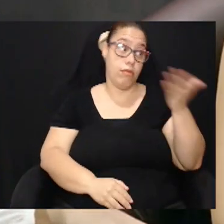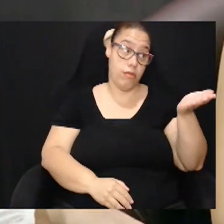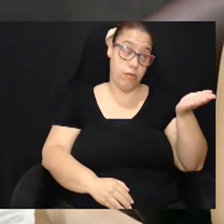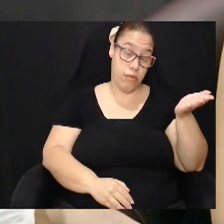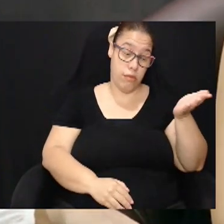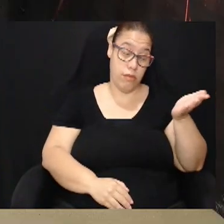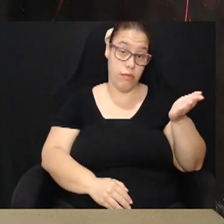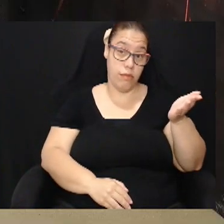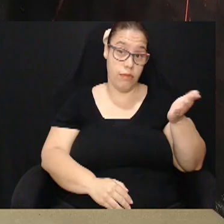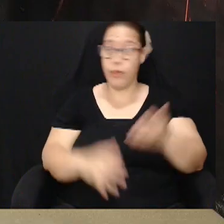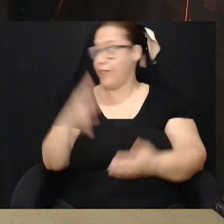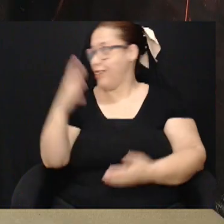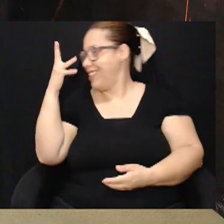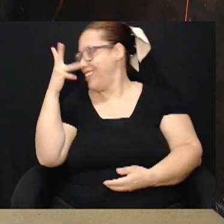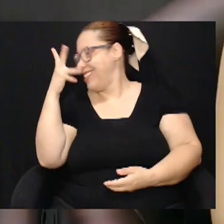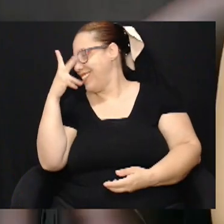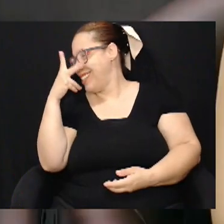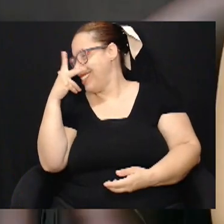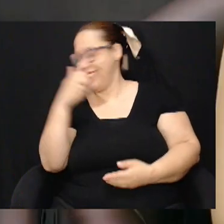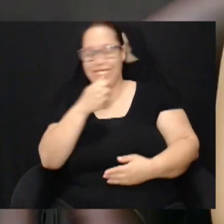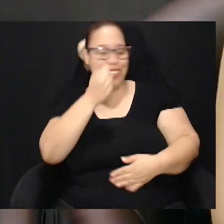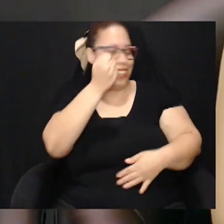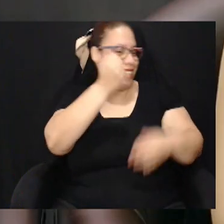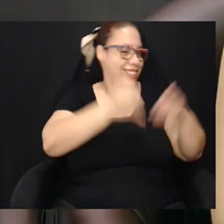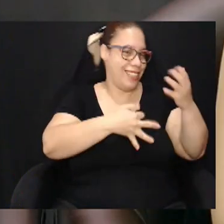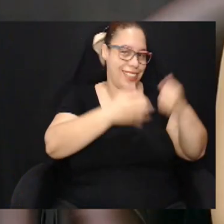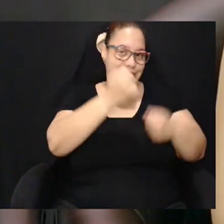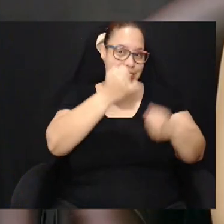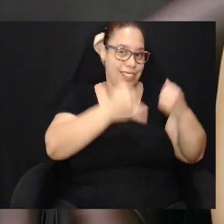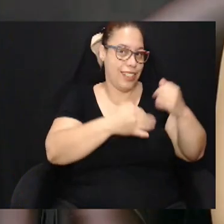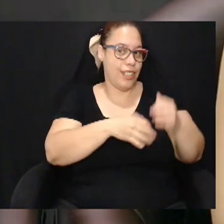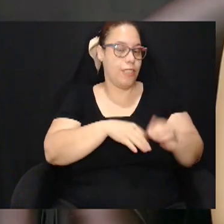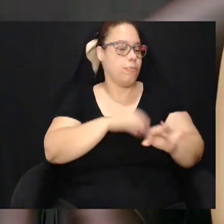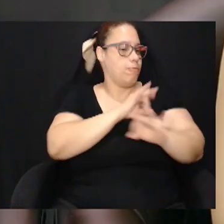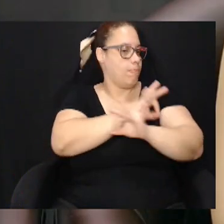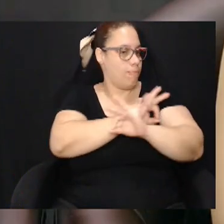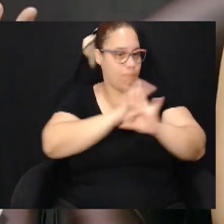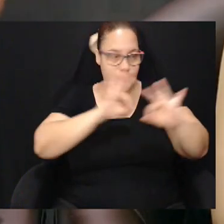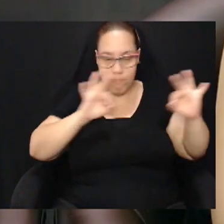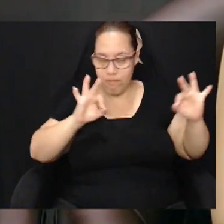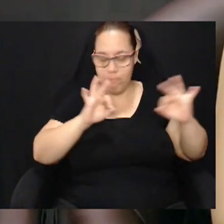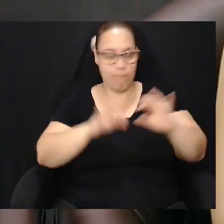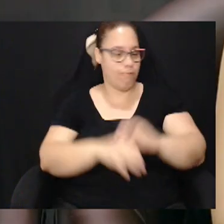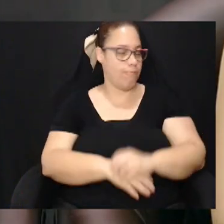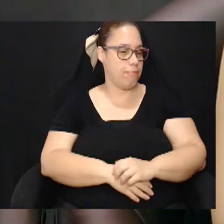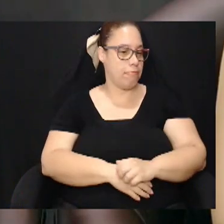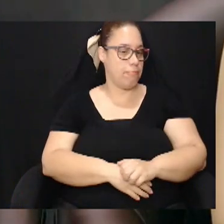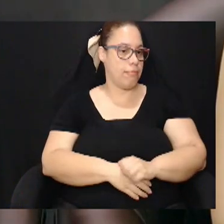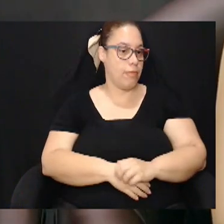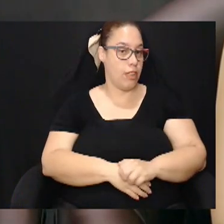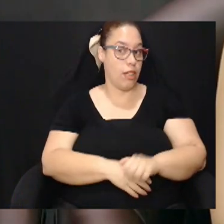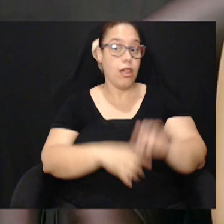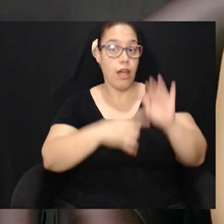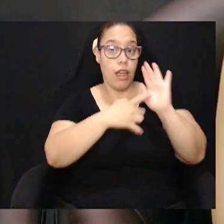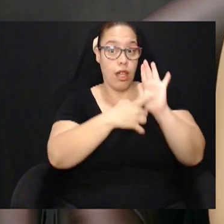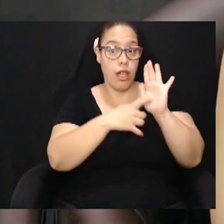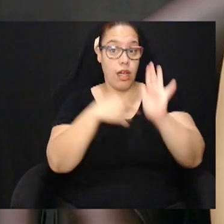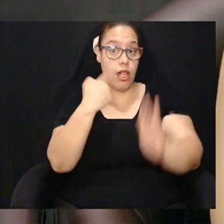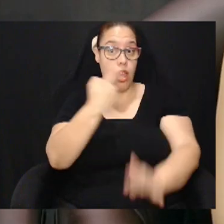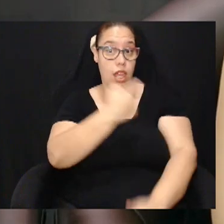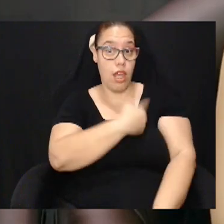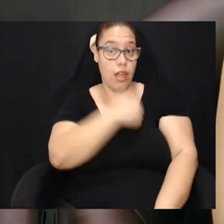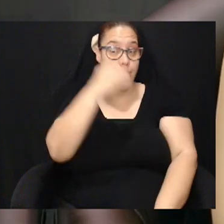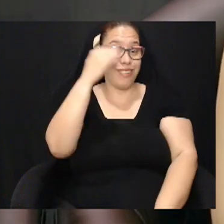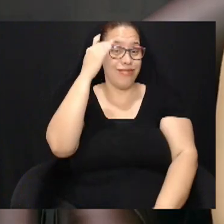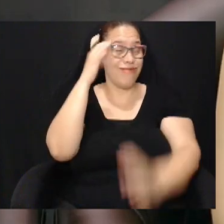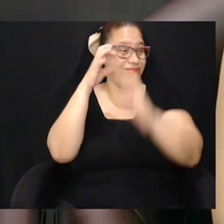deu, né? maravilhosa, né? Super didática. E só mostra assim, a nossa complexidade,